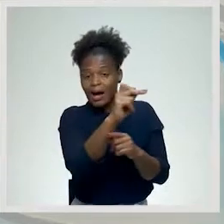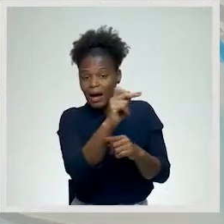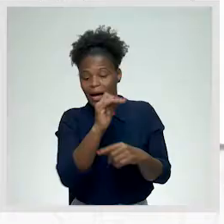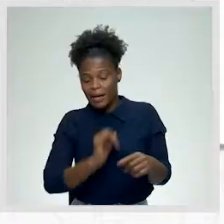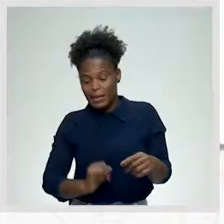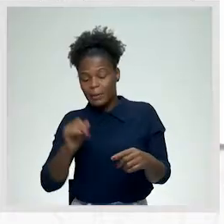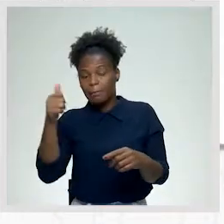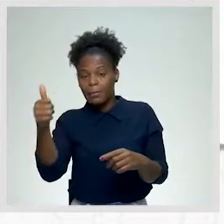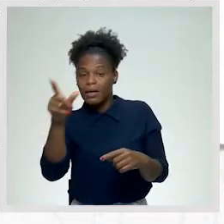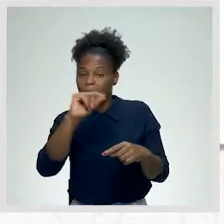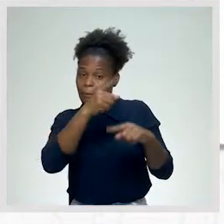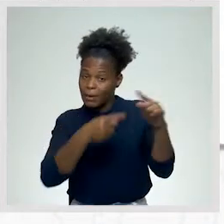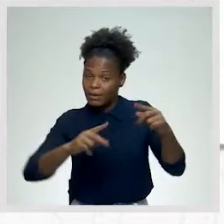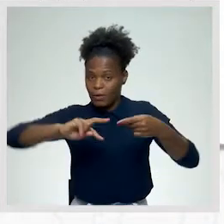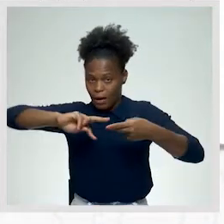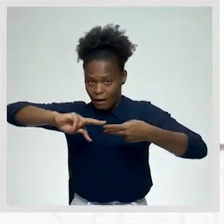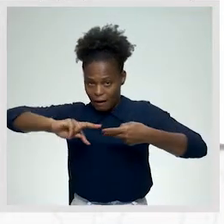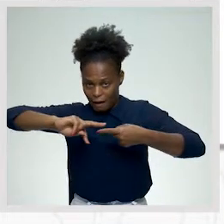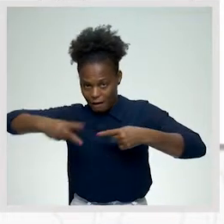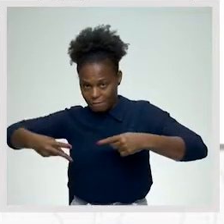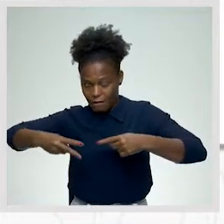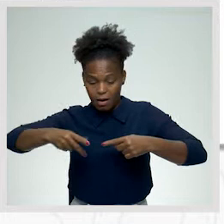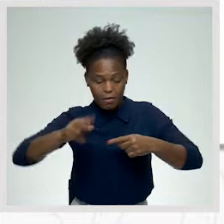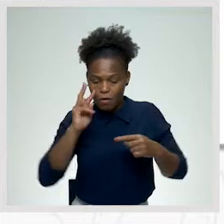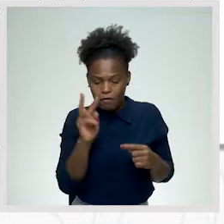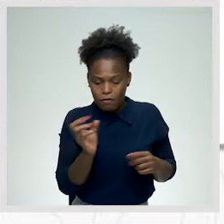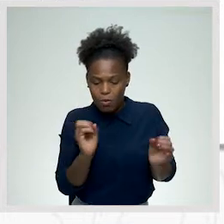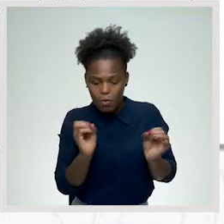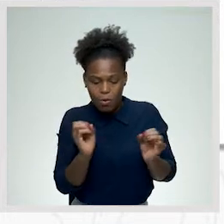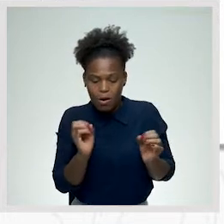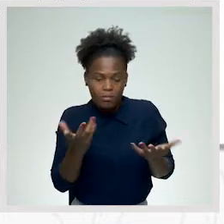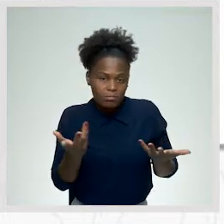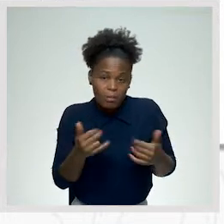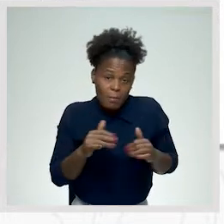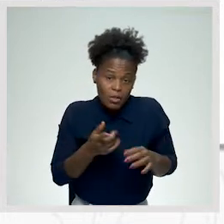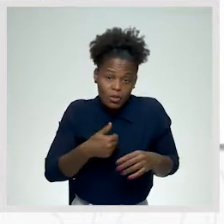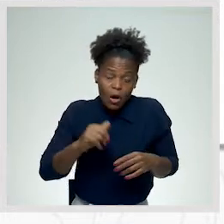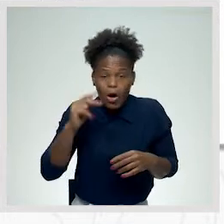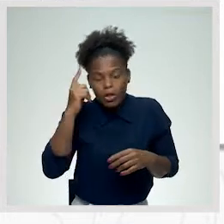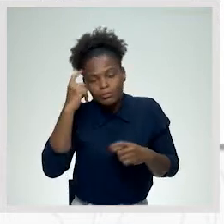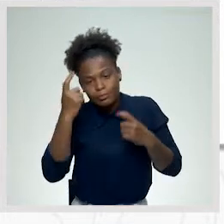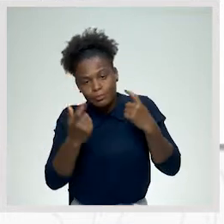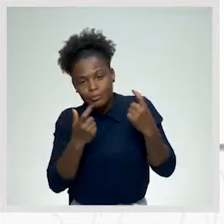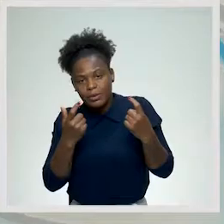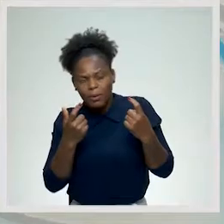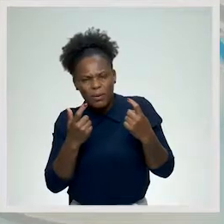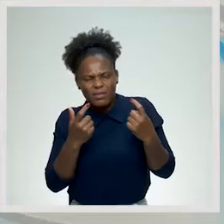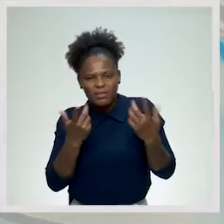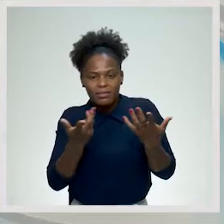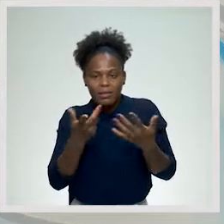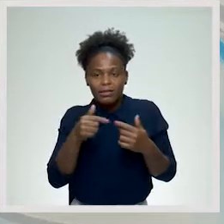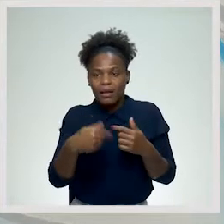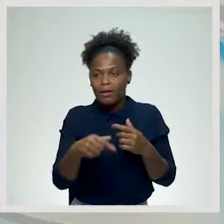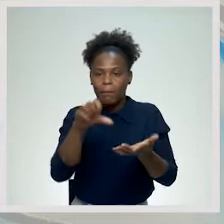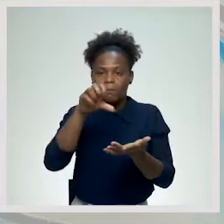metade de alfa. Bom, não está a aparecer na tela, mas nós imaginemos que está aqui no vértice um